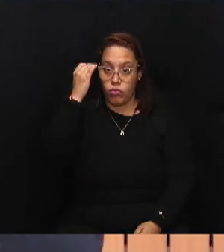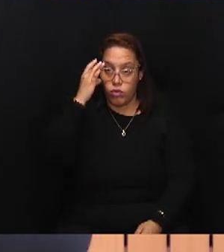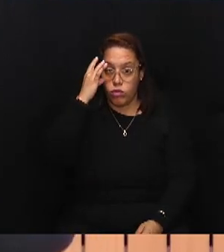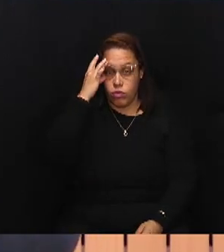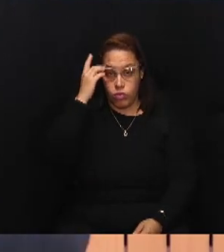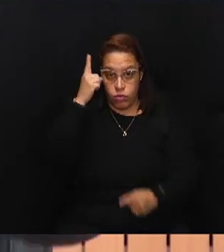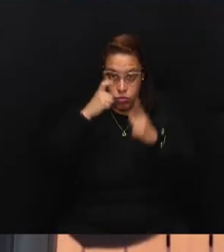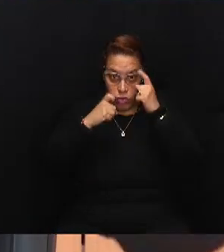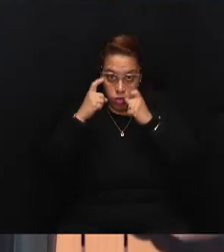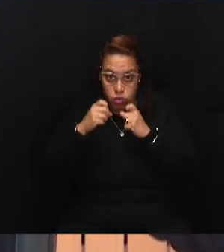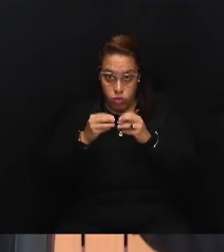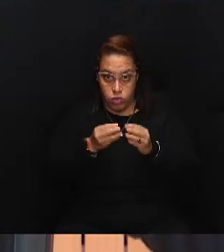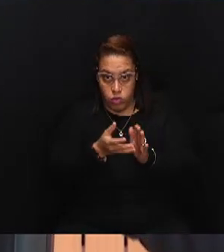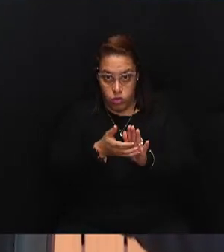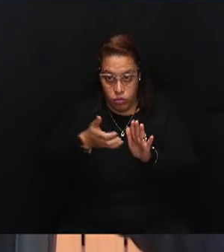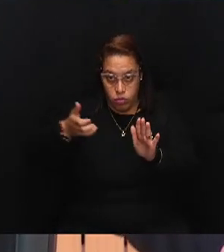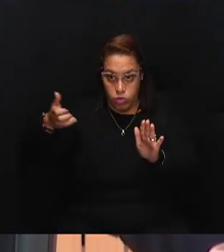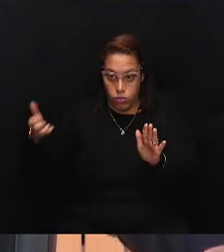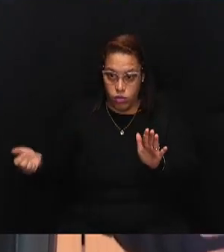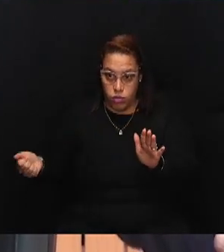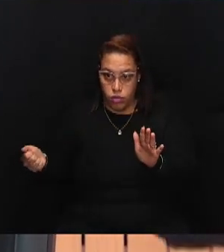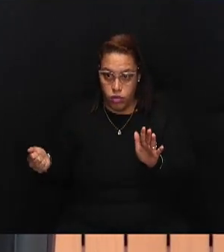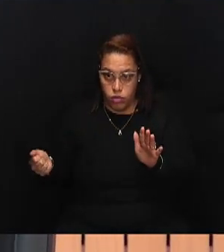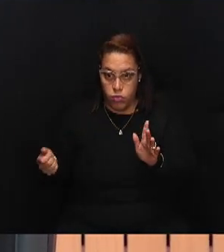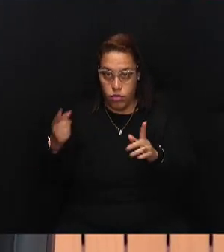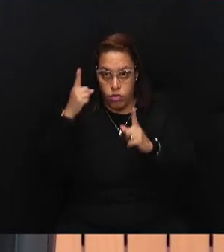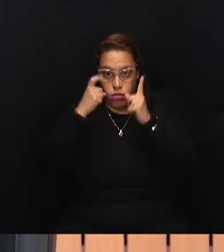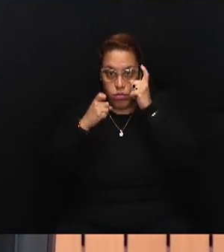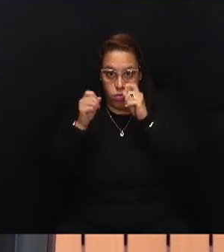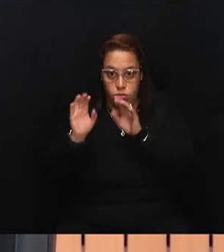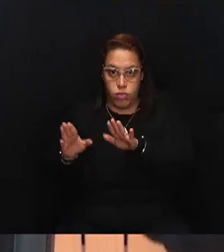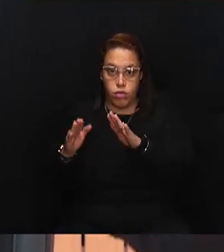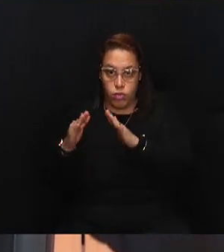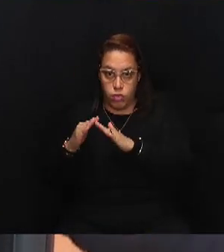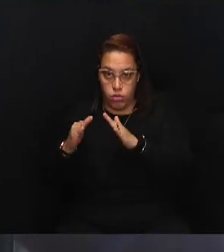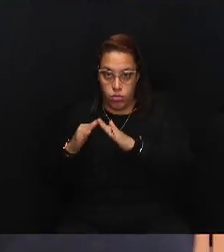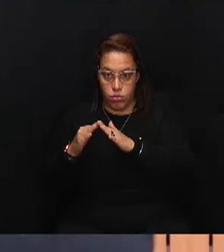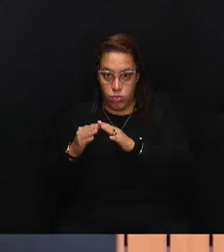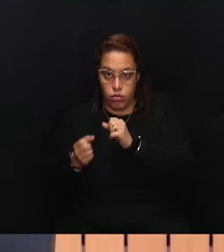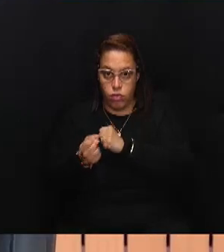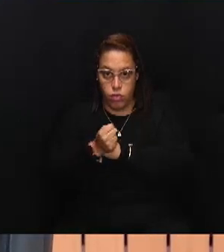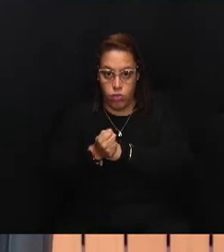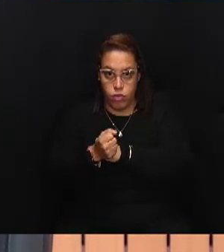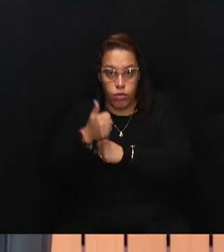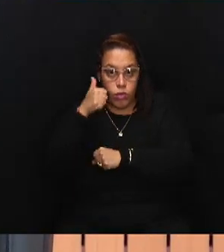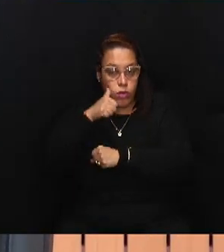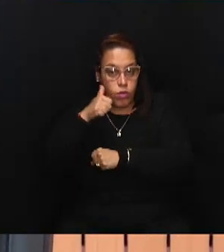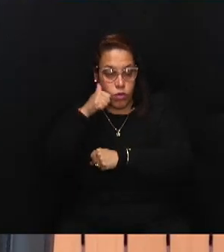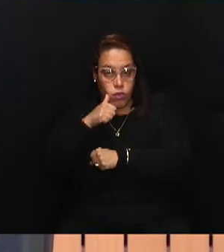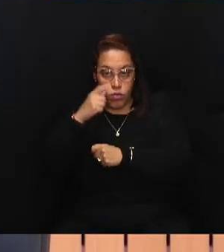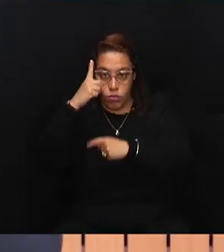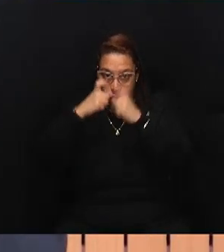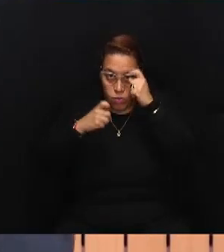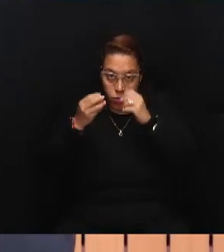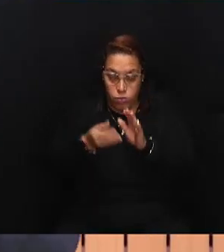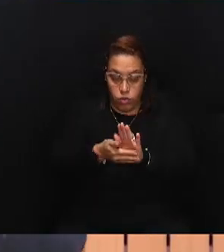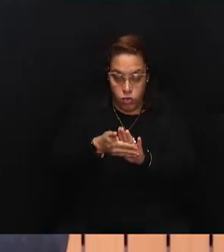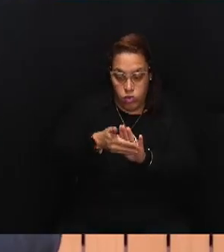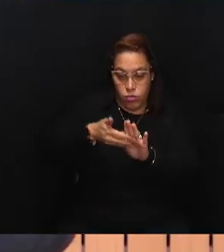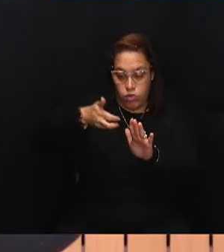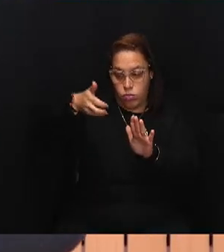é violentada, você retira daquele local de violência, ele vai para um abrigo e tem a proteção. A mulher violentada sai